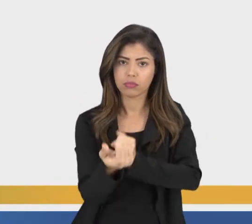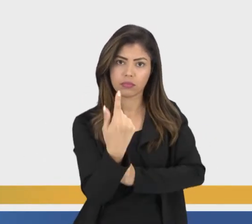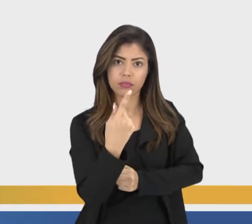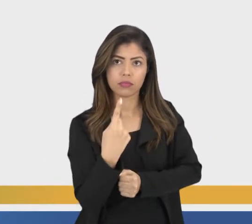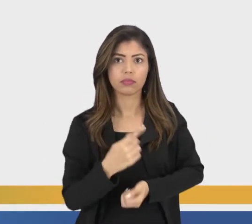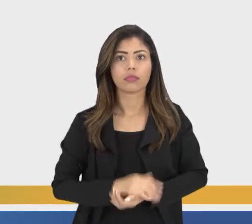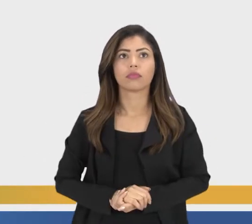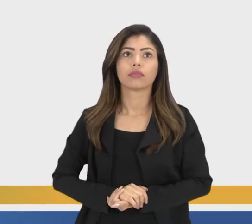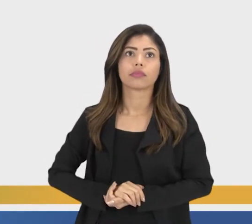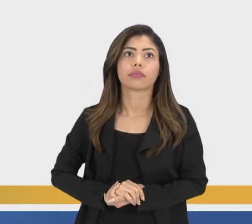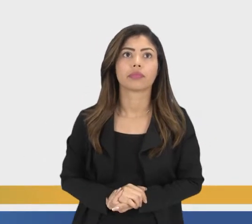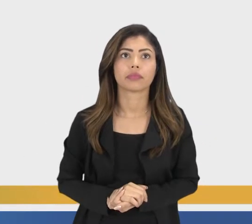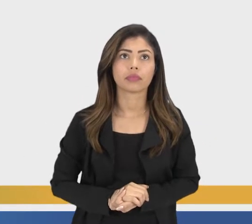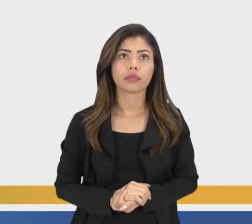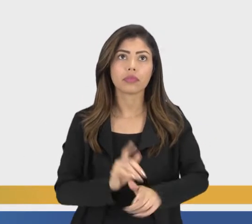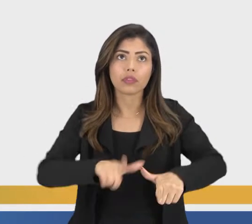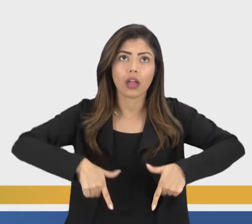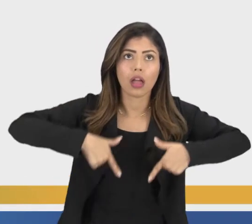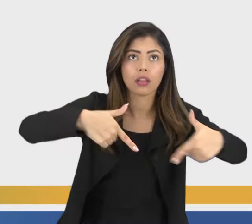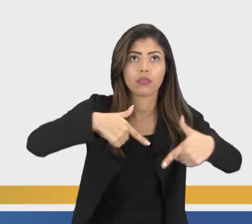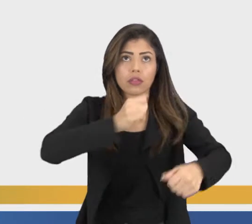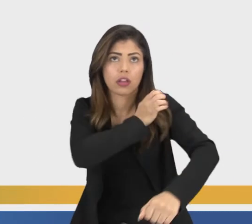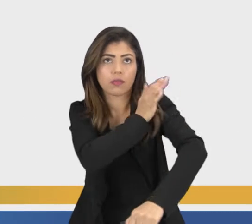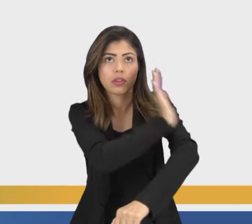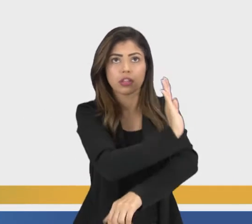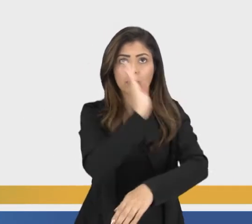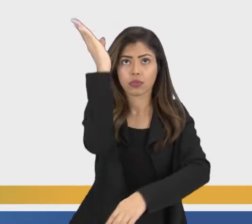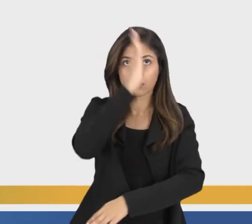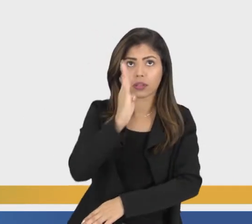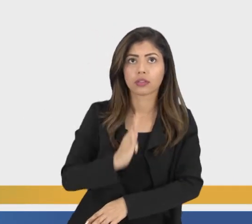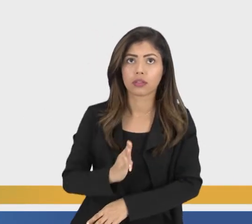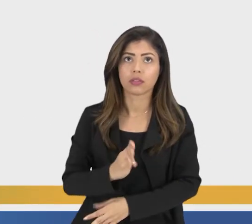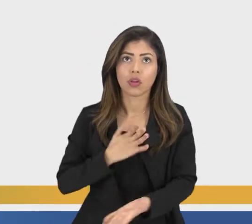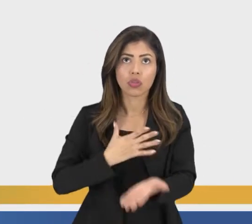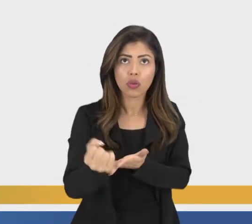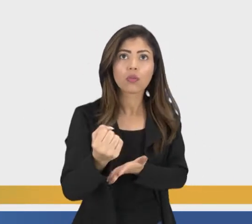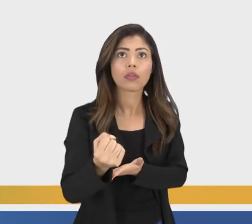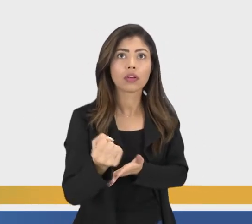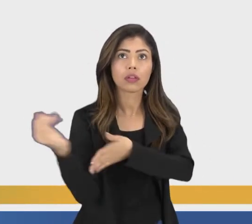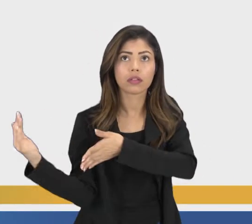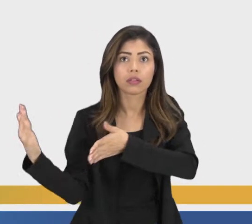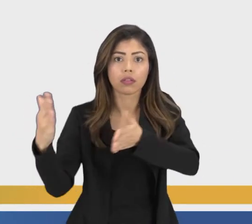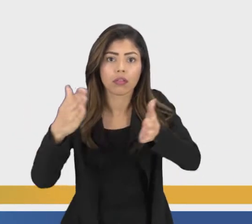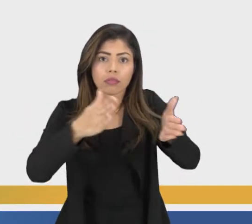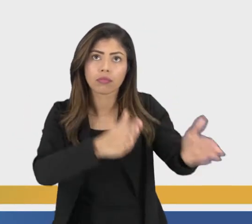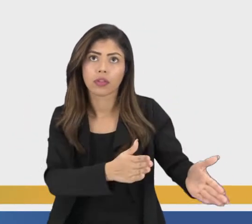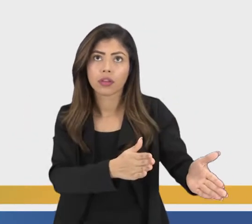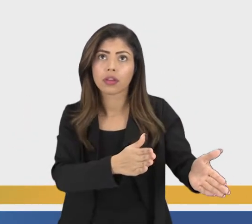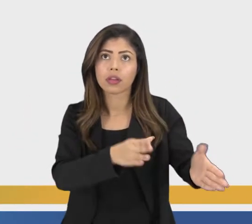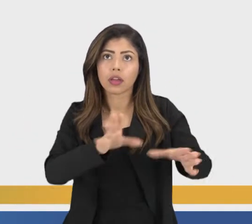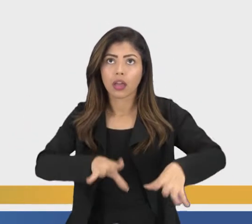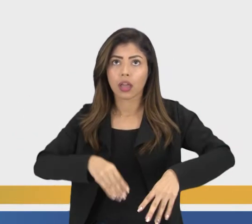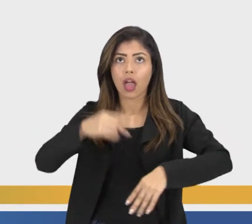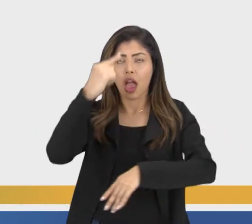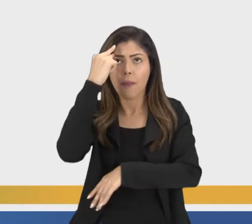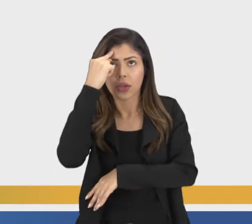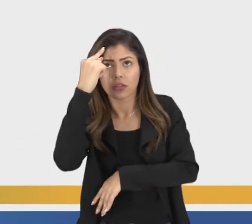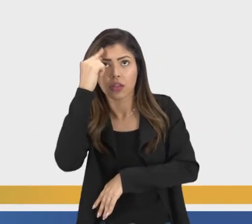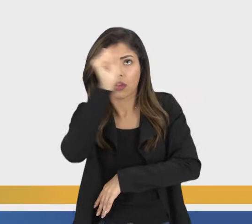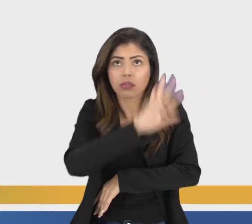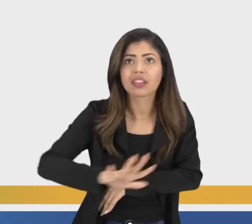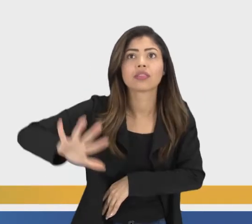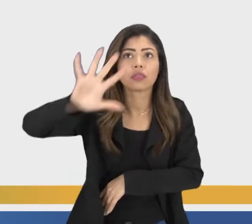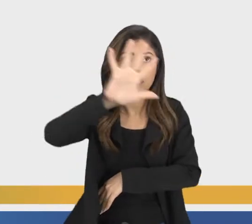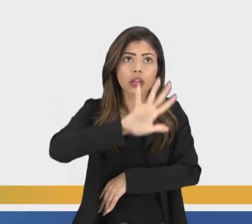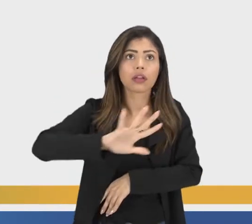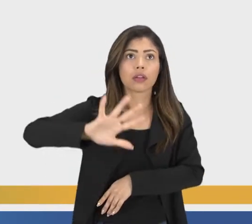comigo. A luta contra o racismo no Brasil tomou um rumo contrário ao imaginário